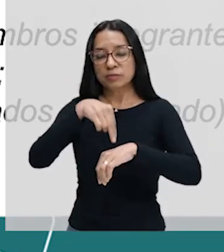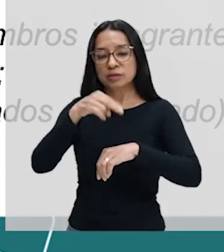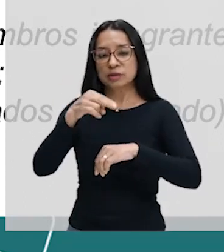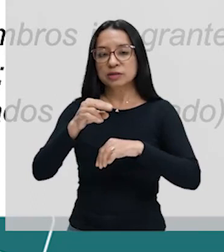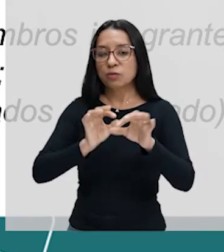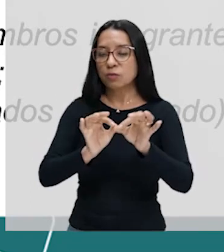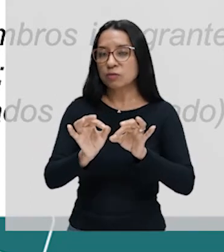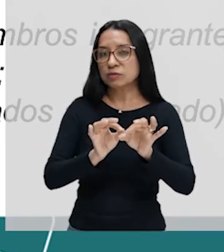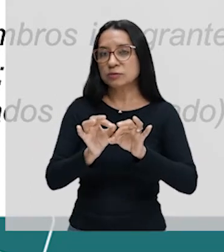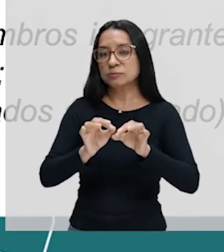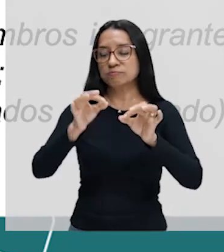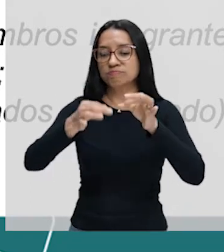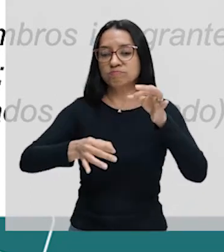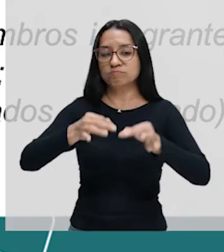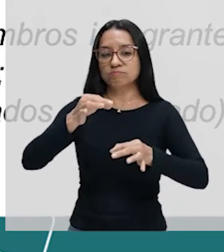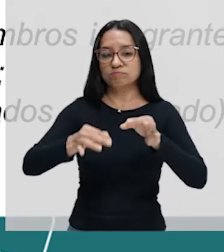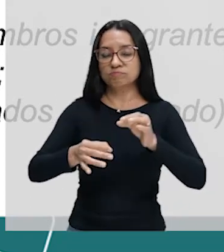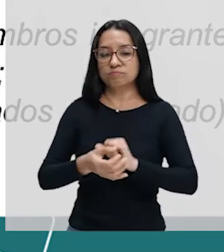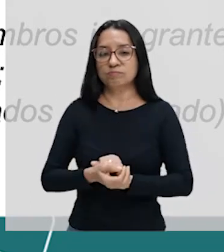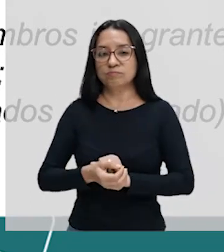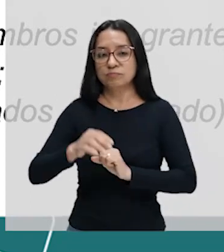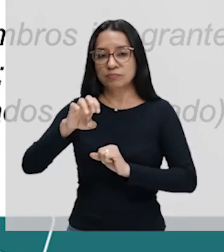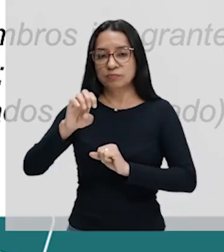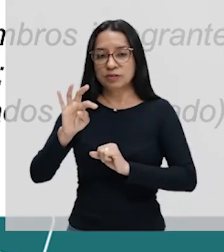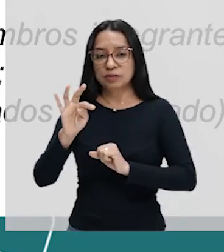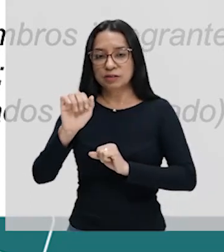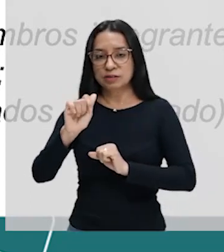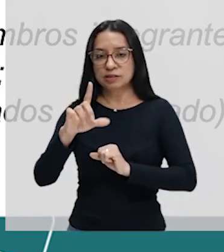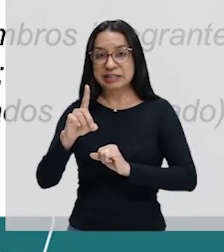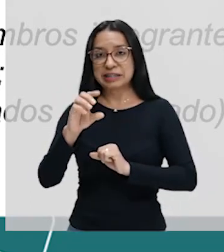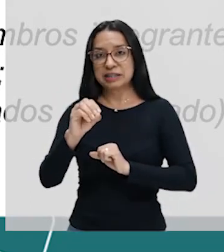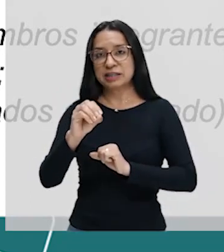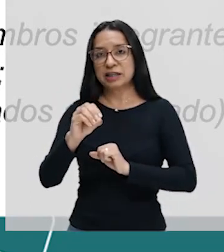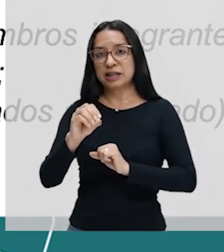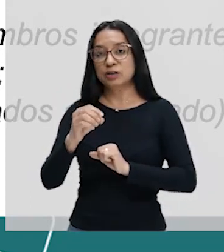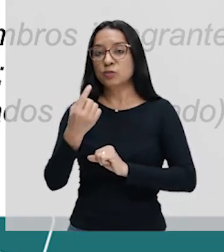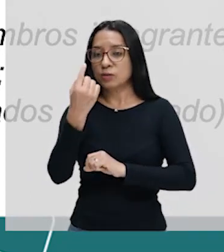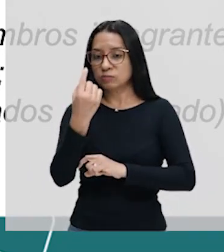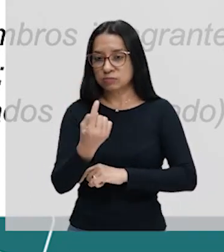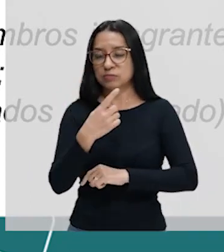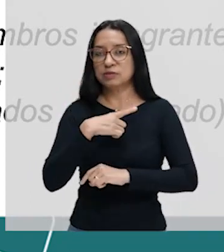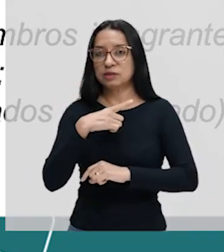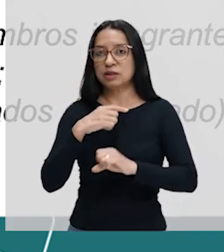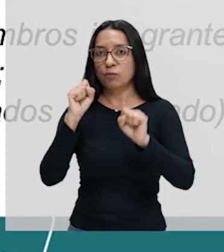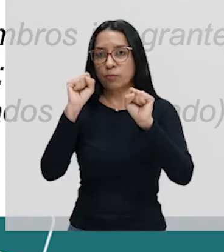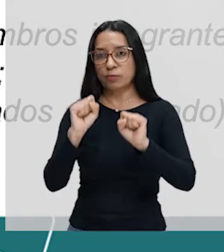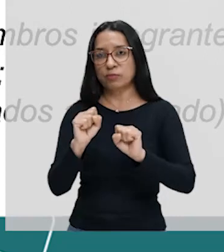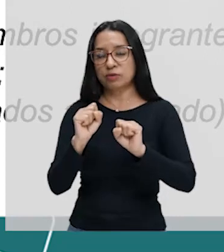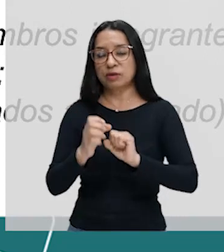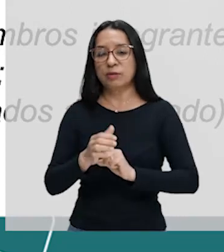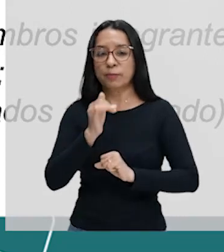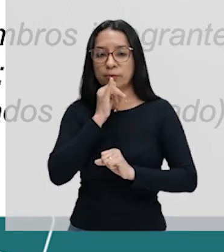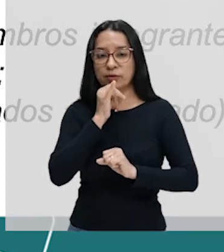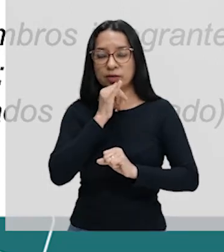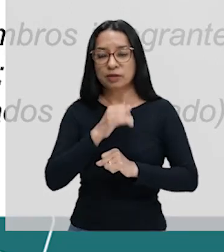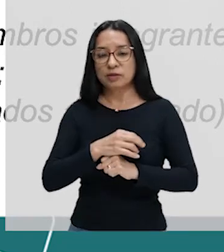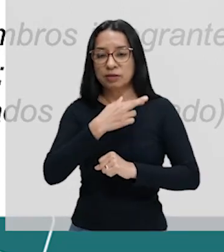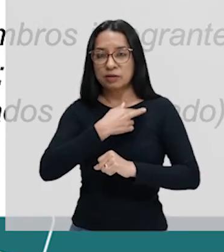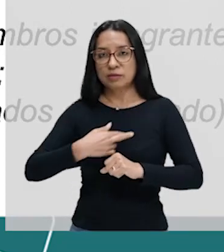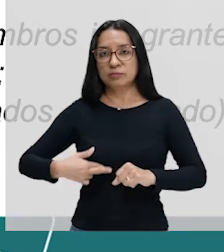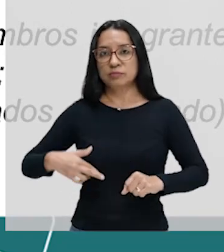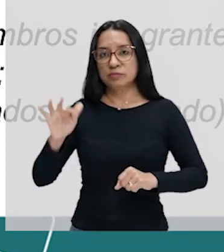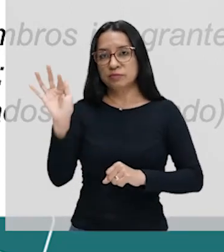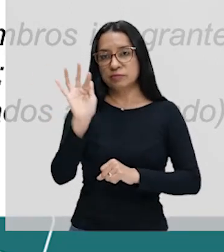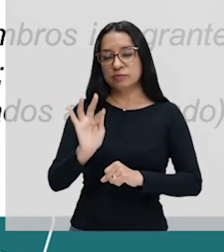jurídico. Este estado com E maiúsculo é o único que vai ter a dita soberania, tá certo? Por exemplo, a